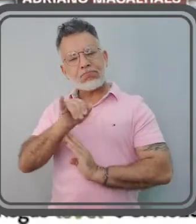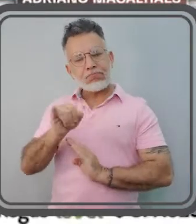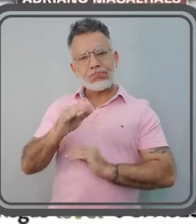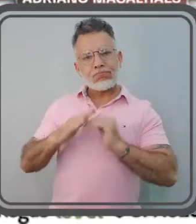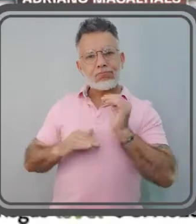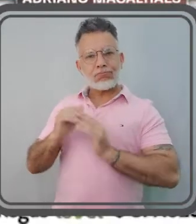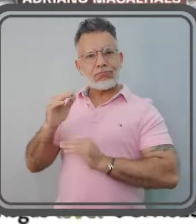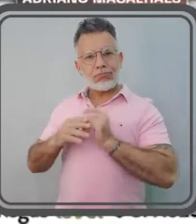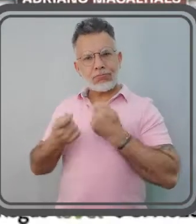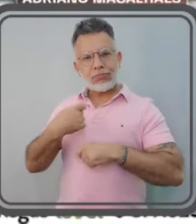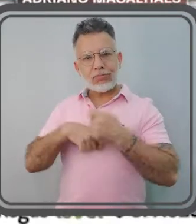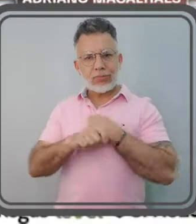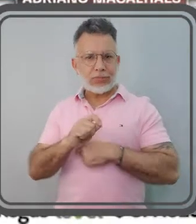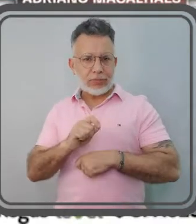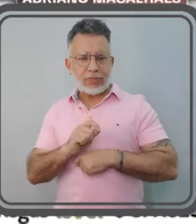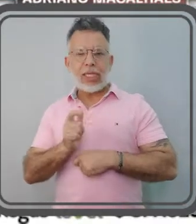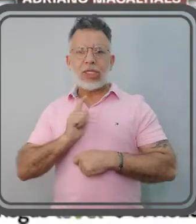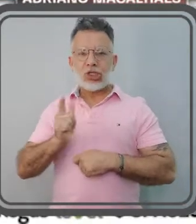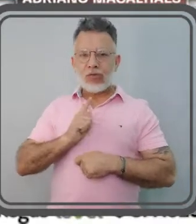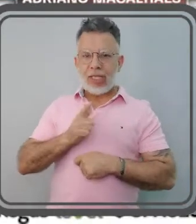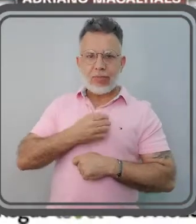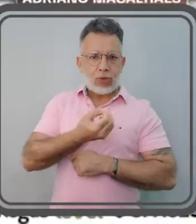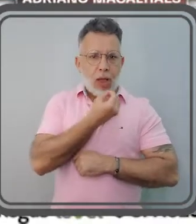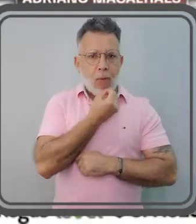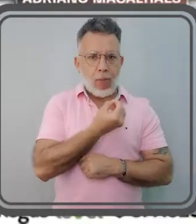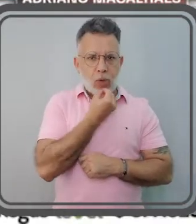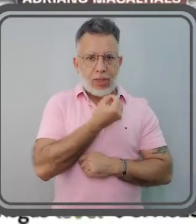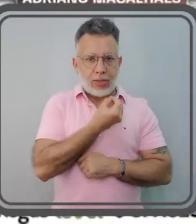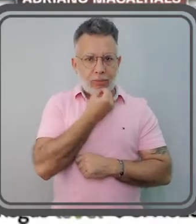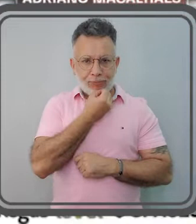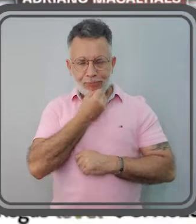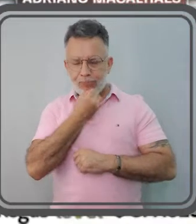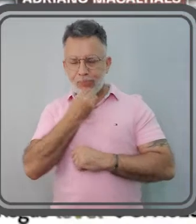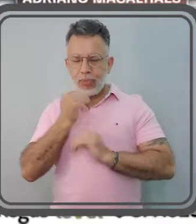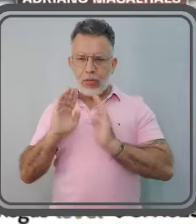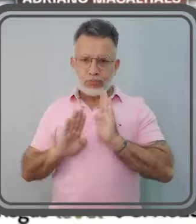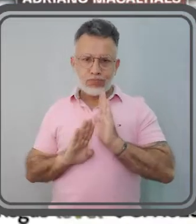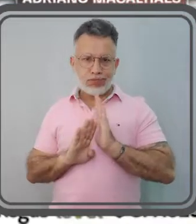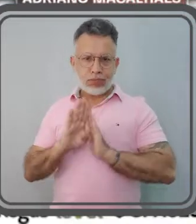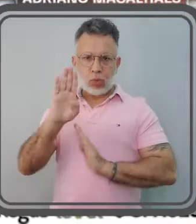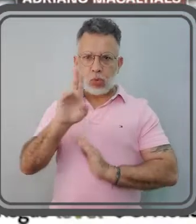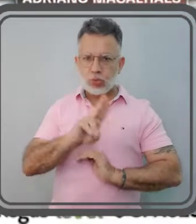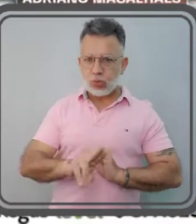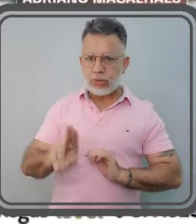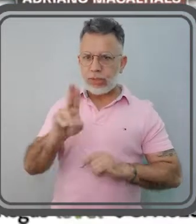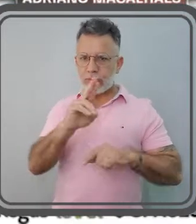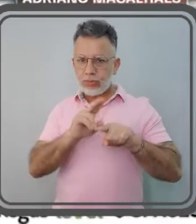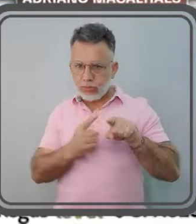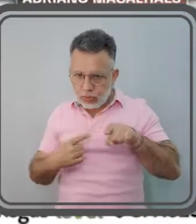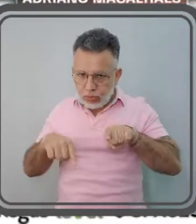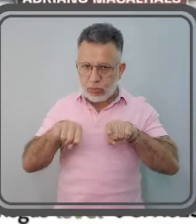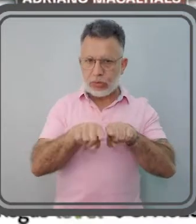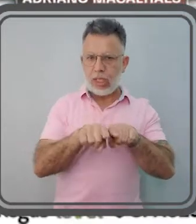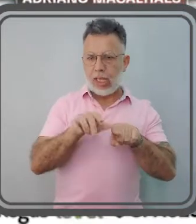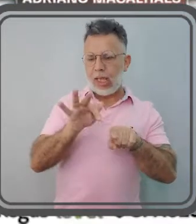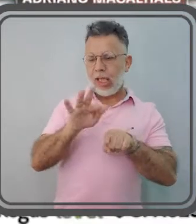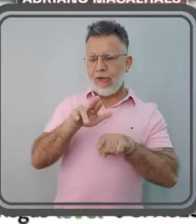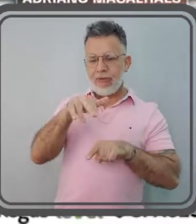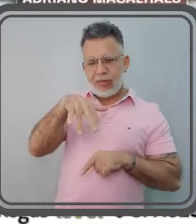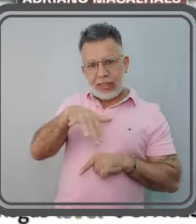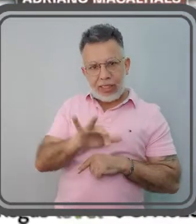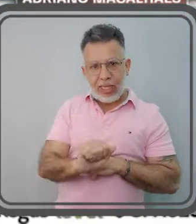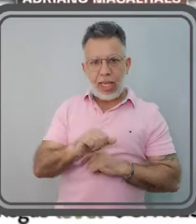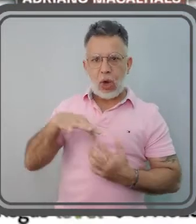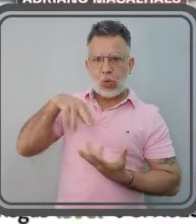de escalar através de franquia. Então, o mundo de franquia entrou na minha vida em 2011, mais ou menos, 2010 para